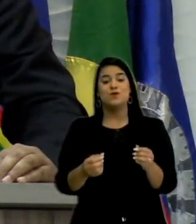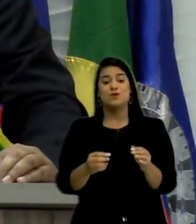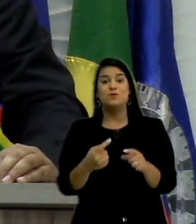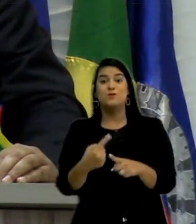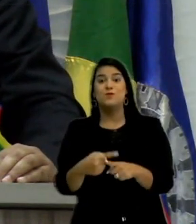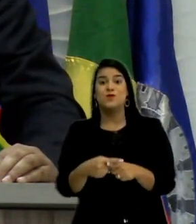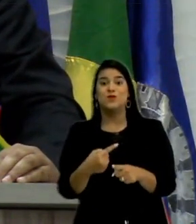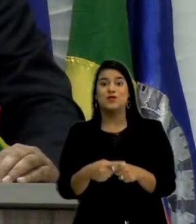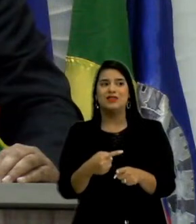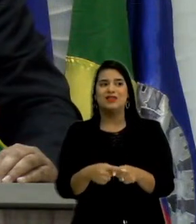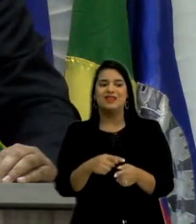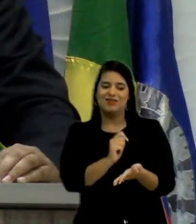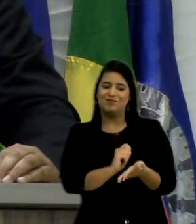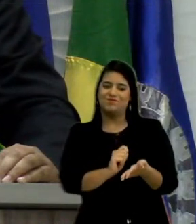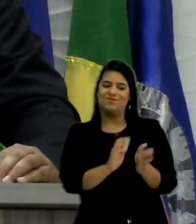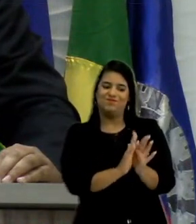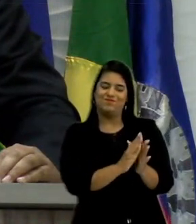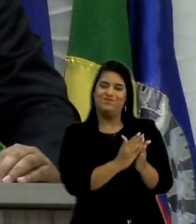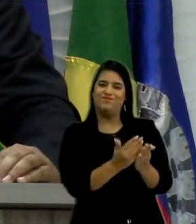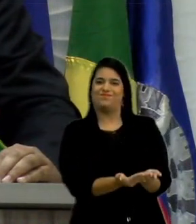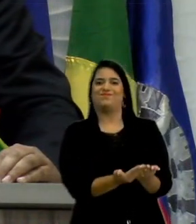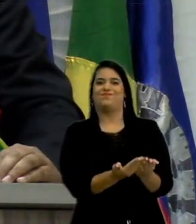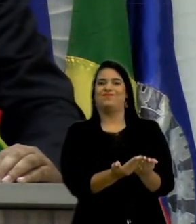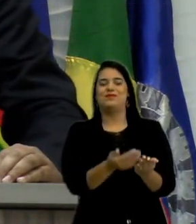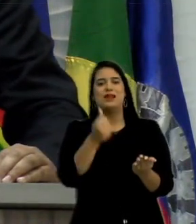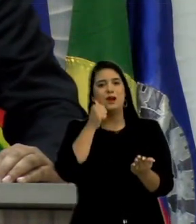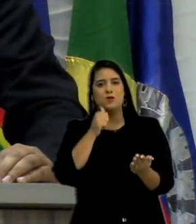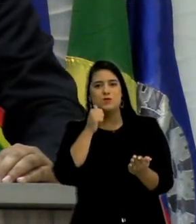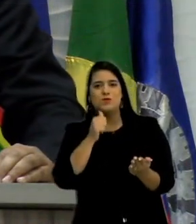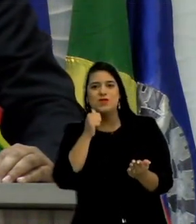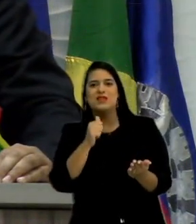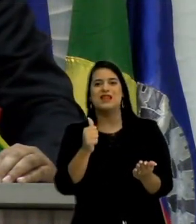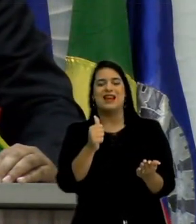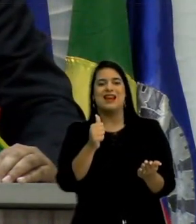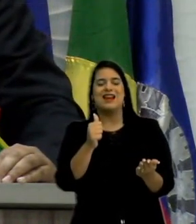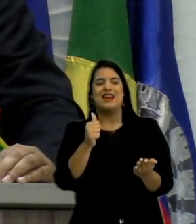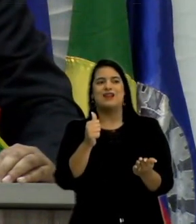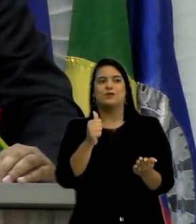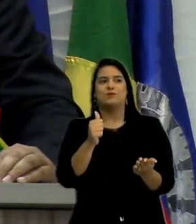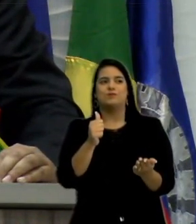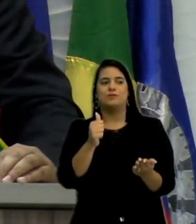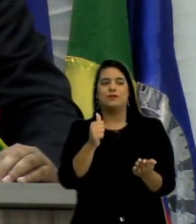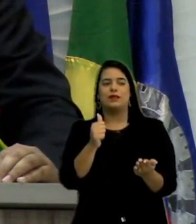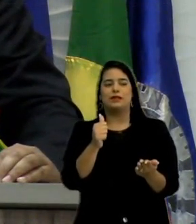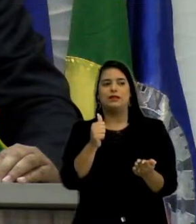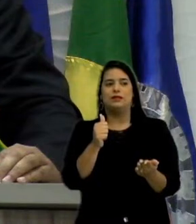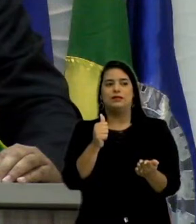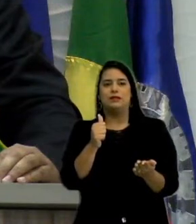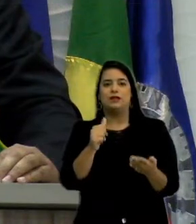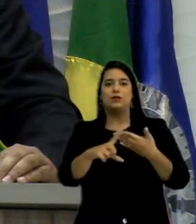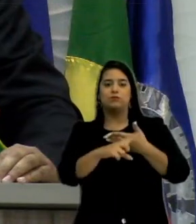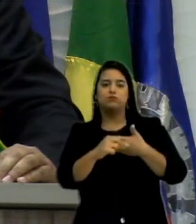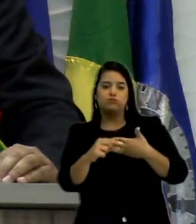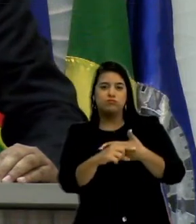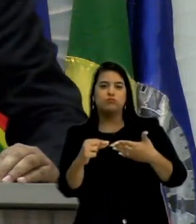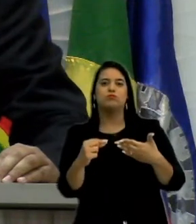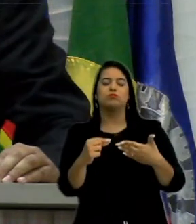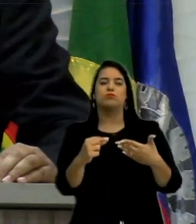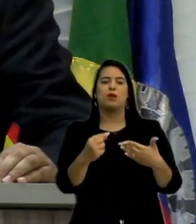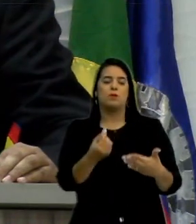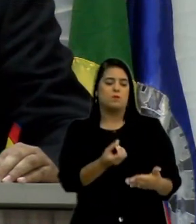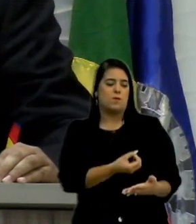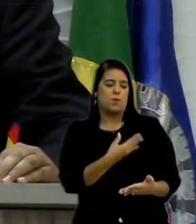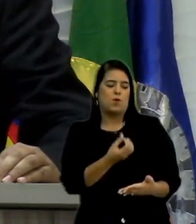História. Parabéns, mais uma artista, uma poeta do nosso município que já lançou seu livro em Capoeiras e